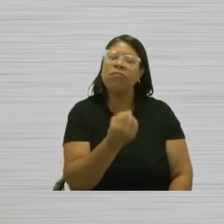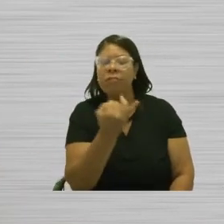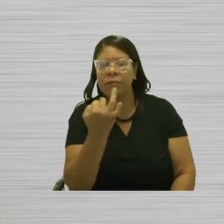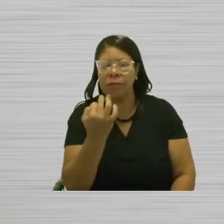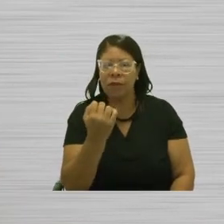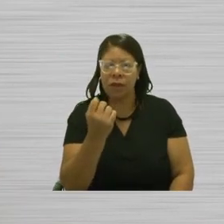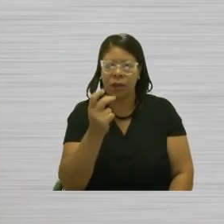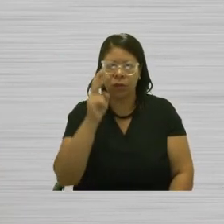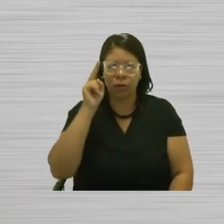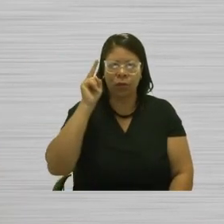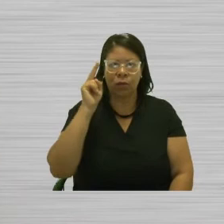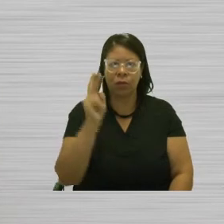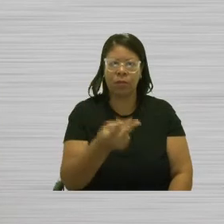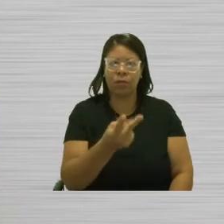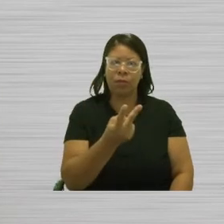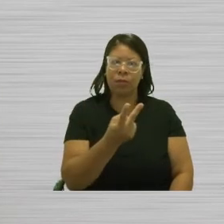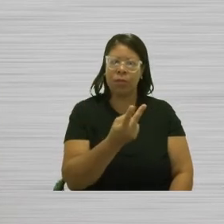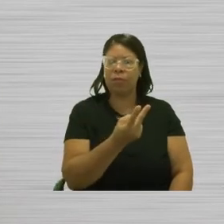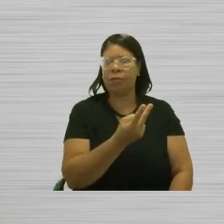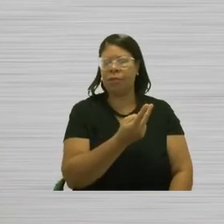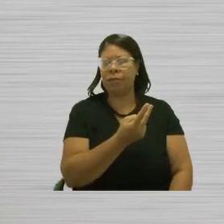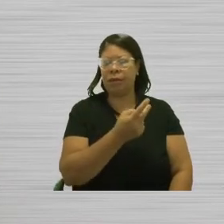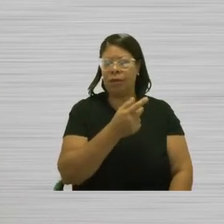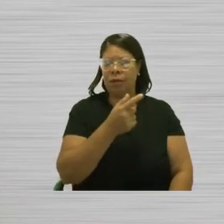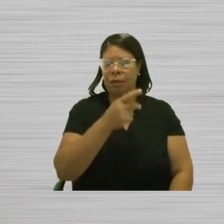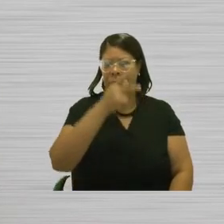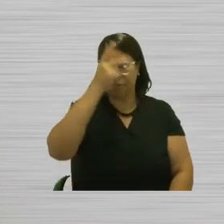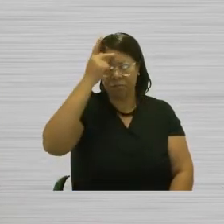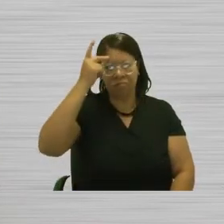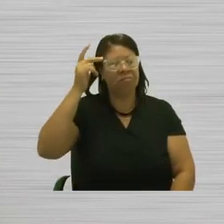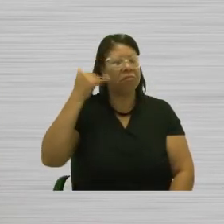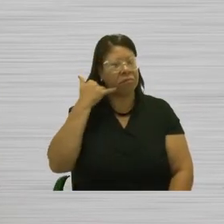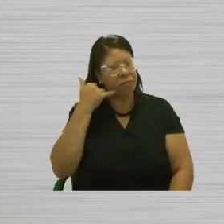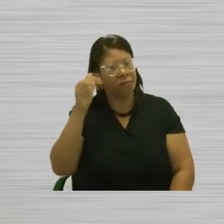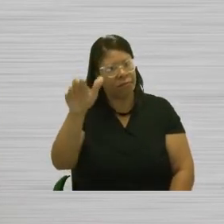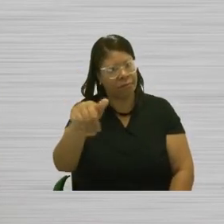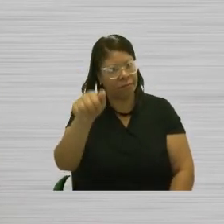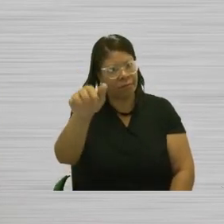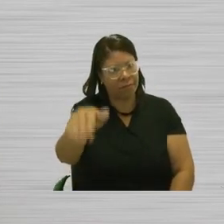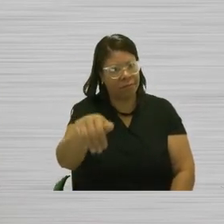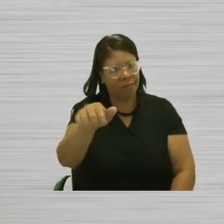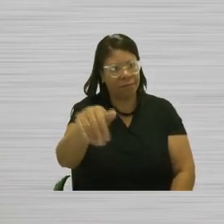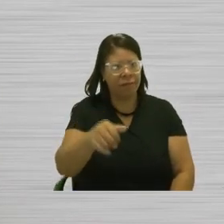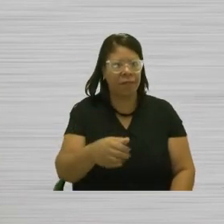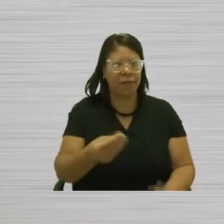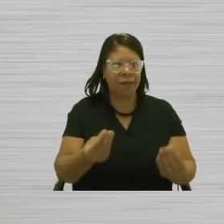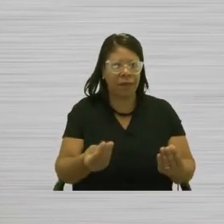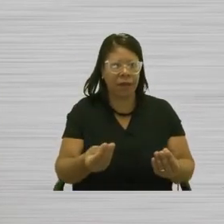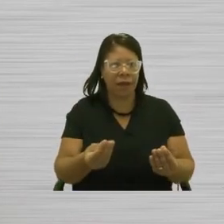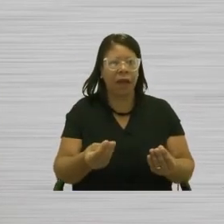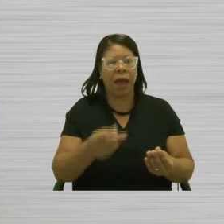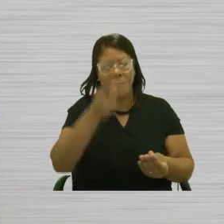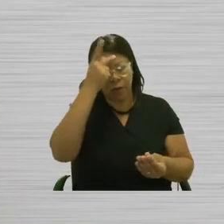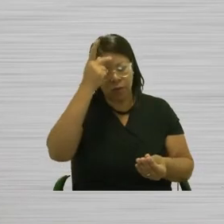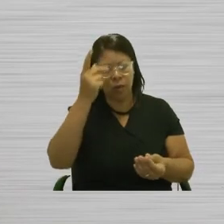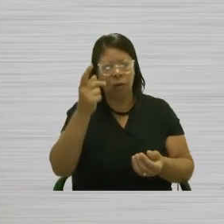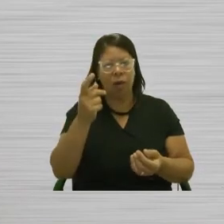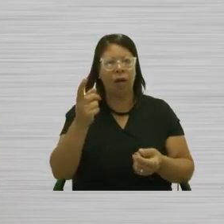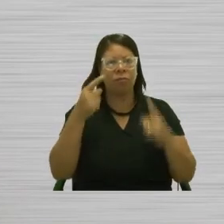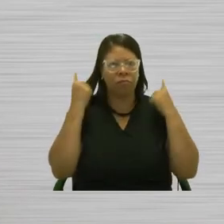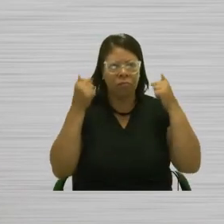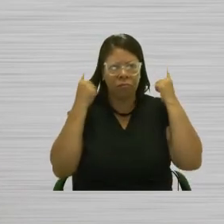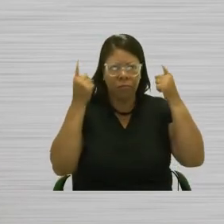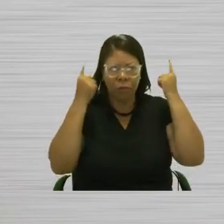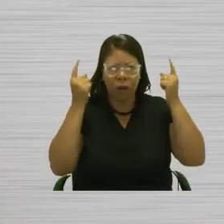2.479 chamados. E desses, a regulação médica de urgência, com envio de equipe para o atendimento,